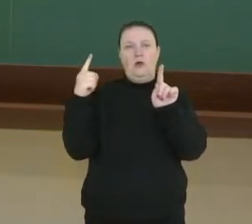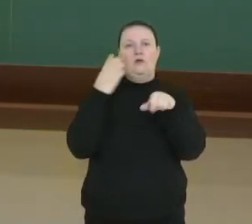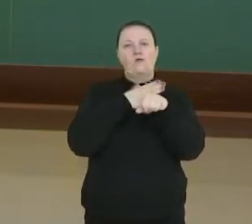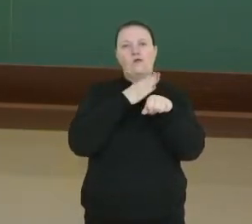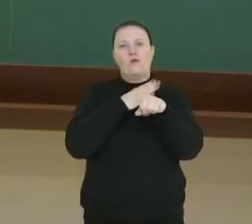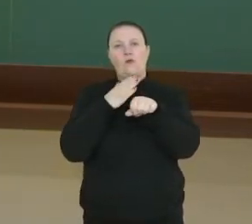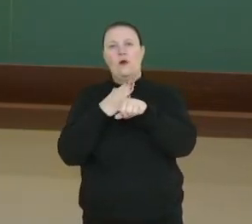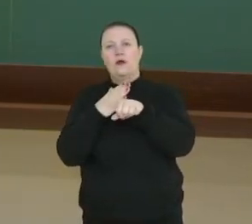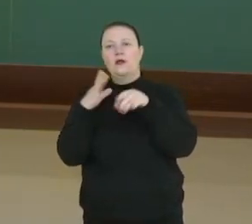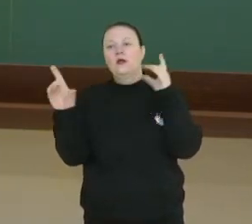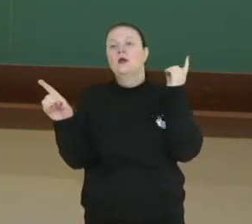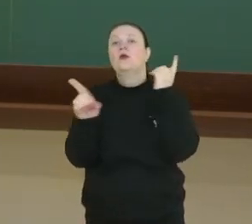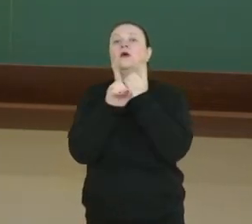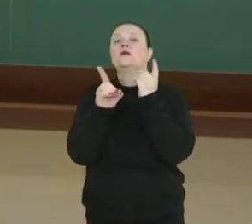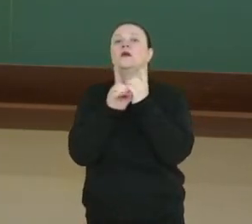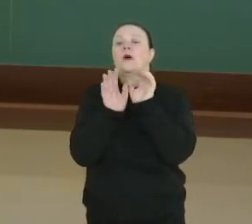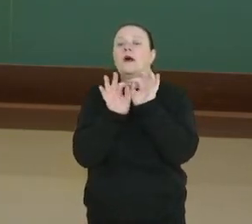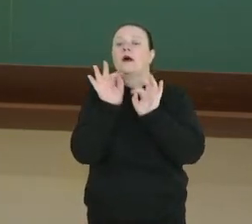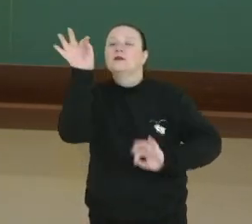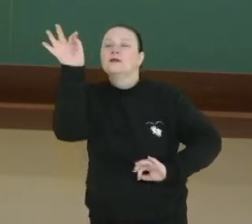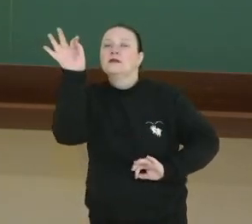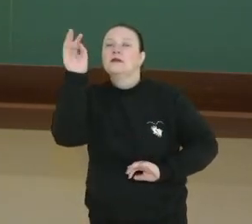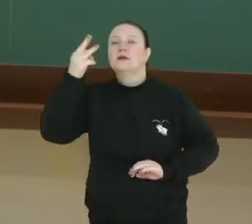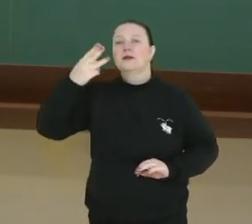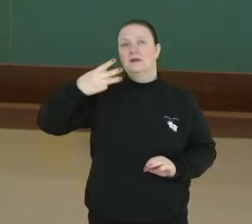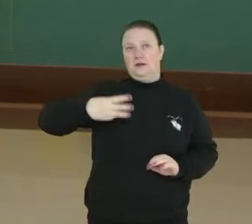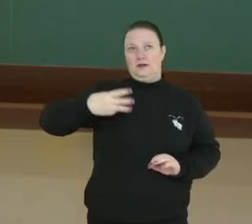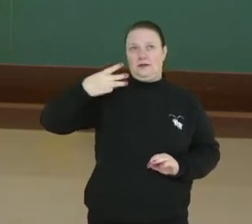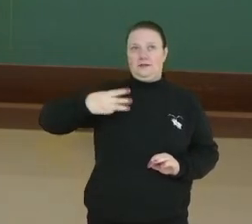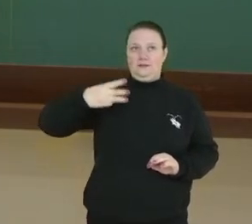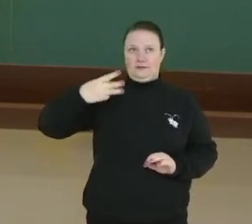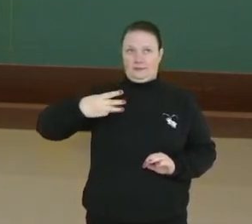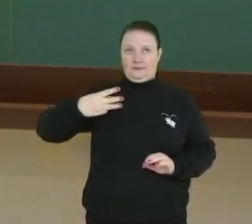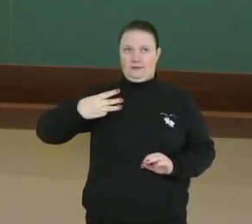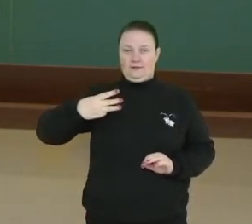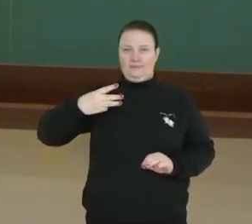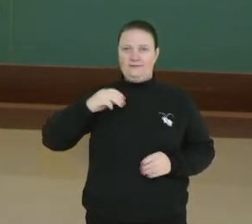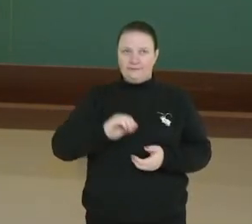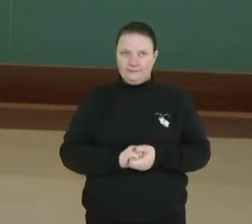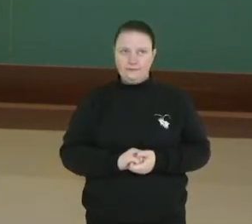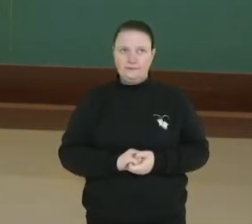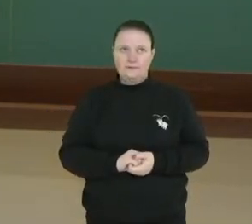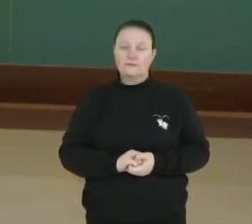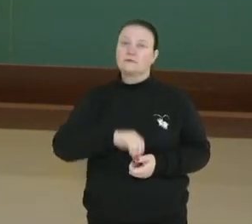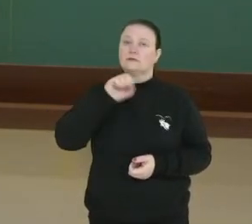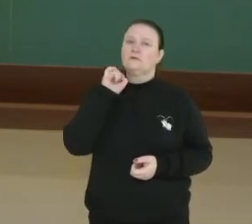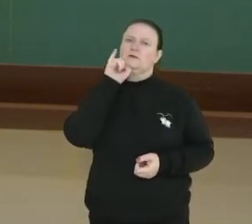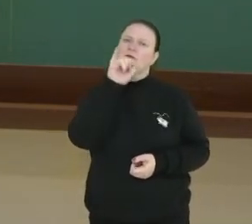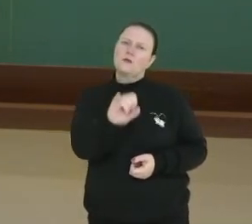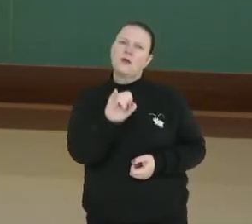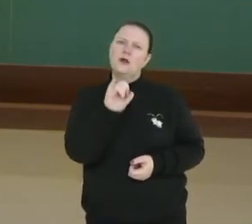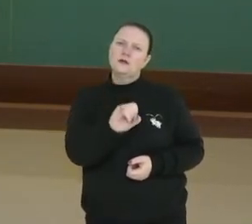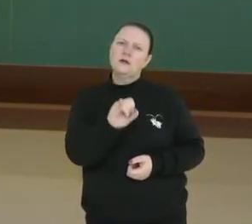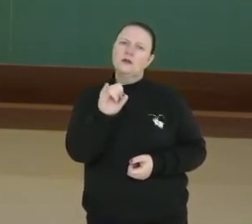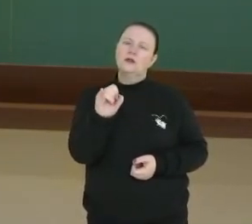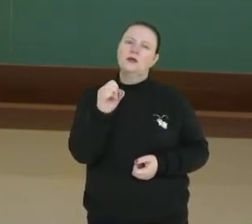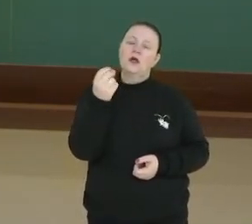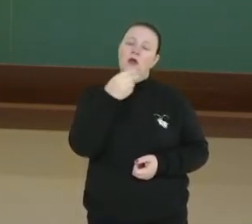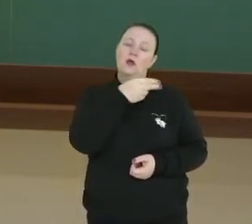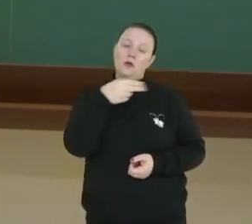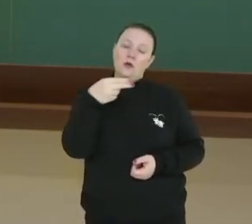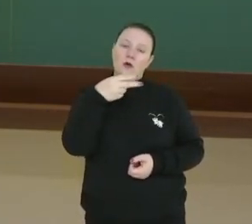que a distância é 3 entre o centro e essa reta S. Se ela é 3,